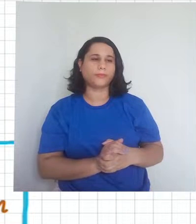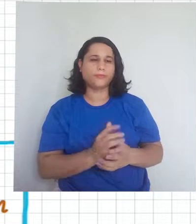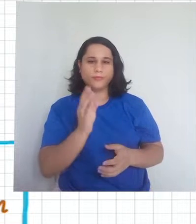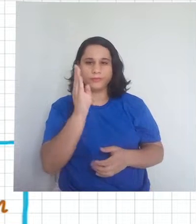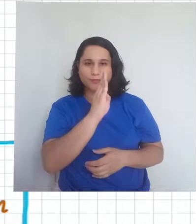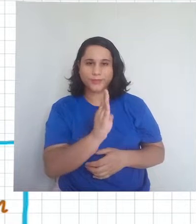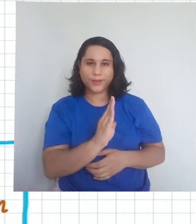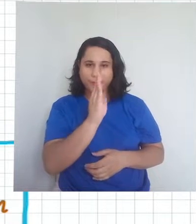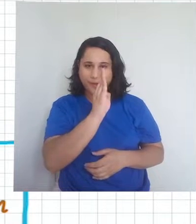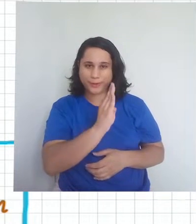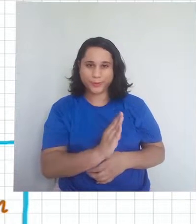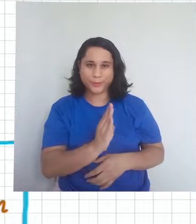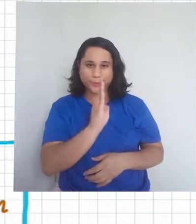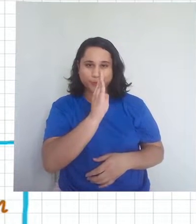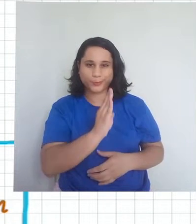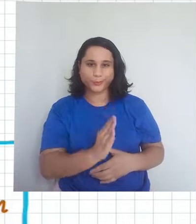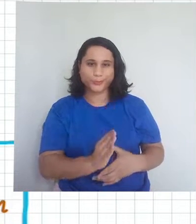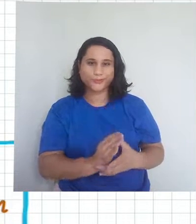Brasil